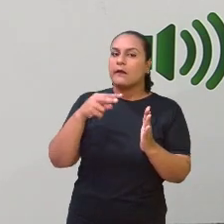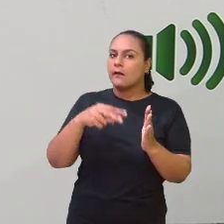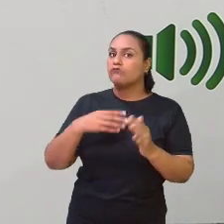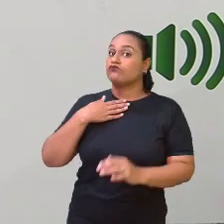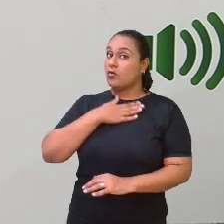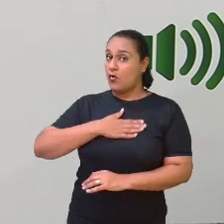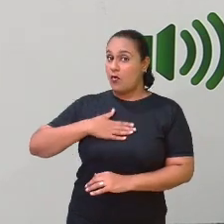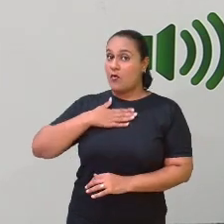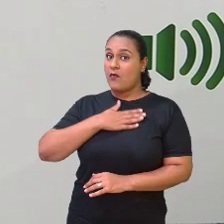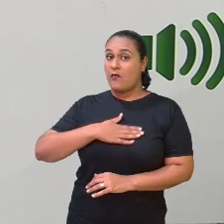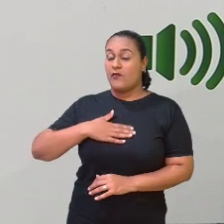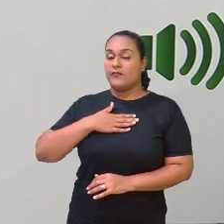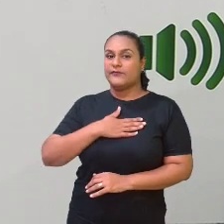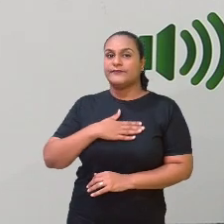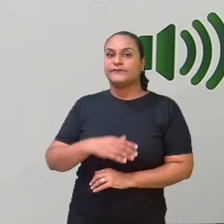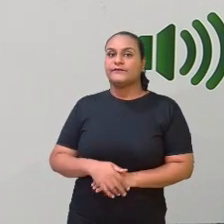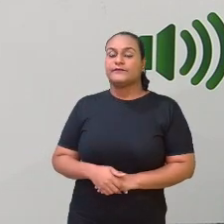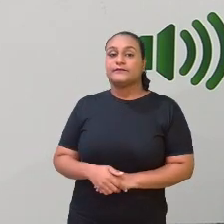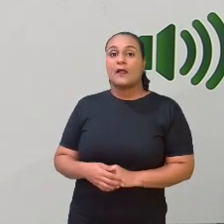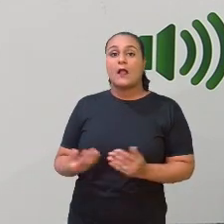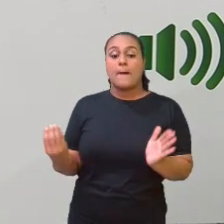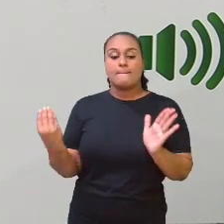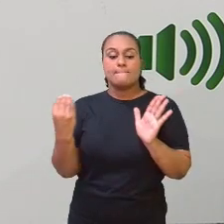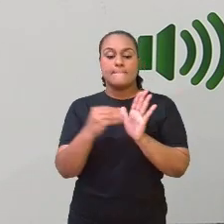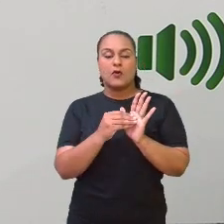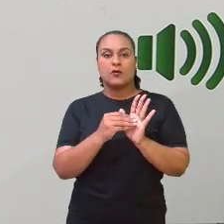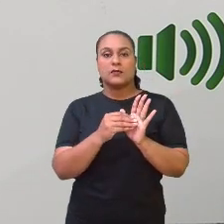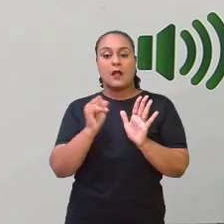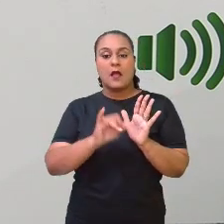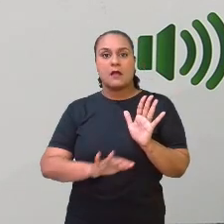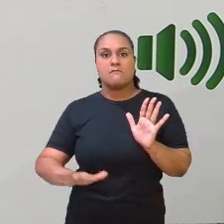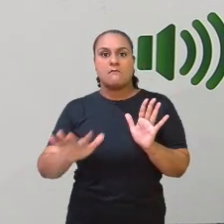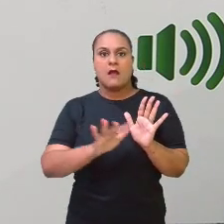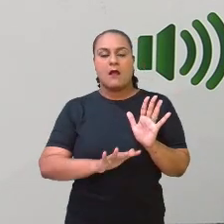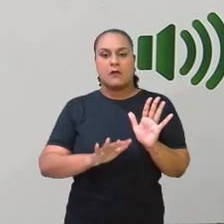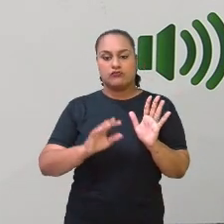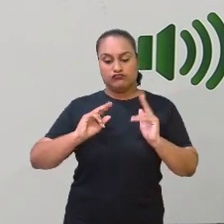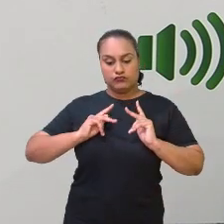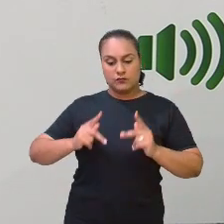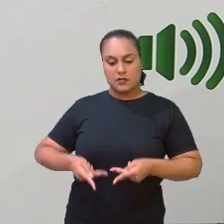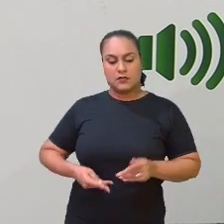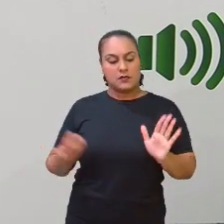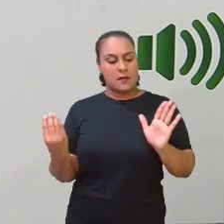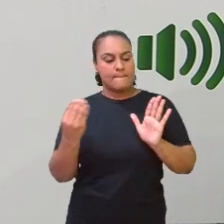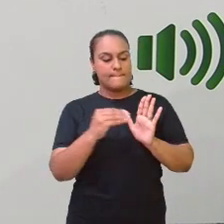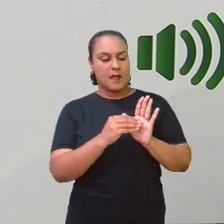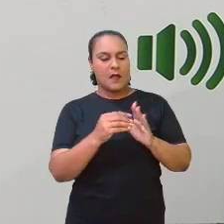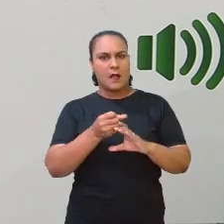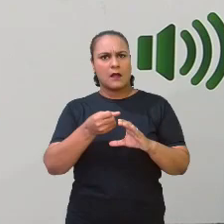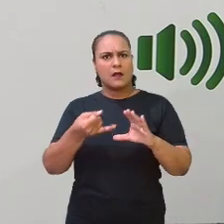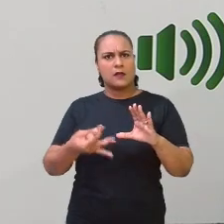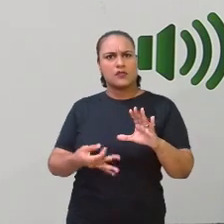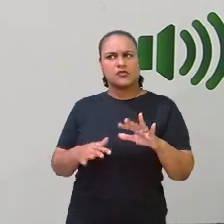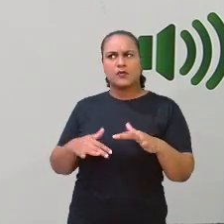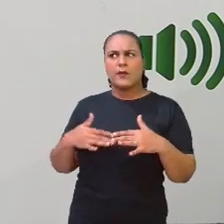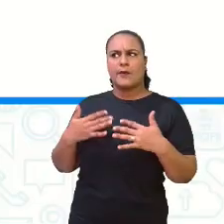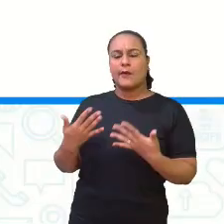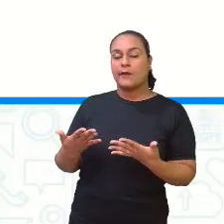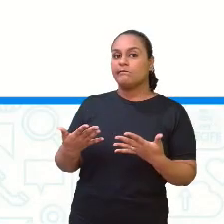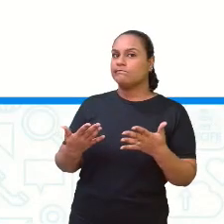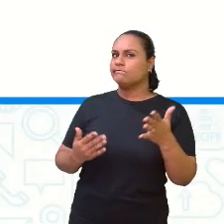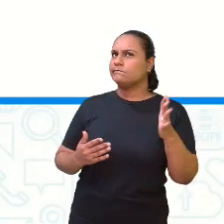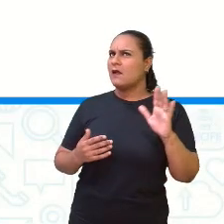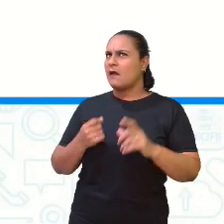colocam muito, olha só, a imagem humana, né, em muitos deles. Outra característica do mangá é que eles podem, às